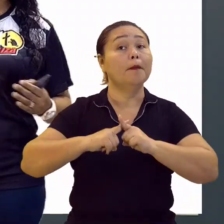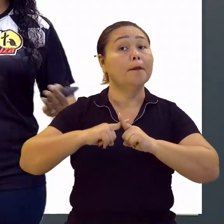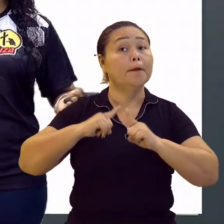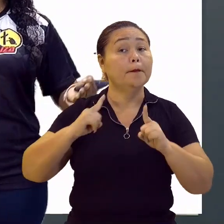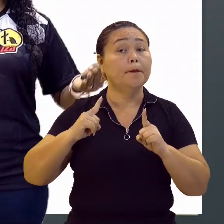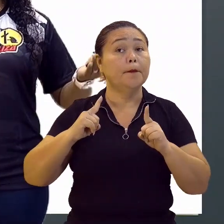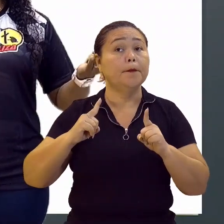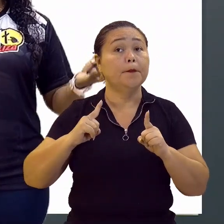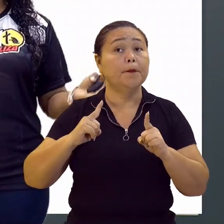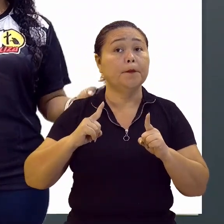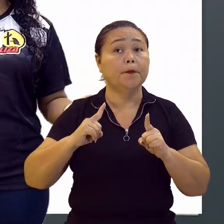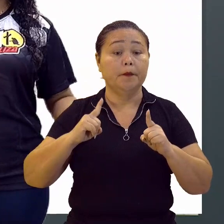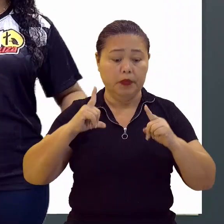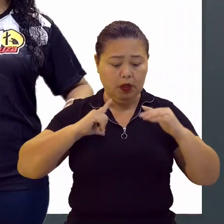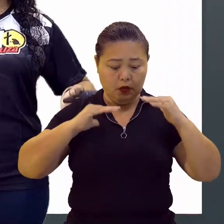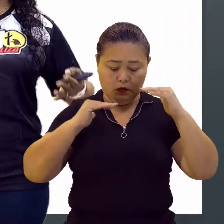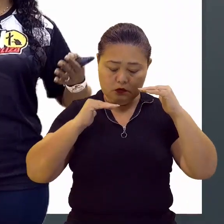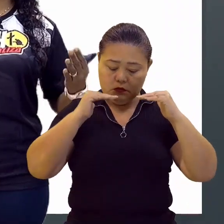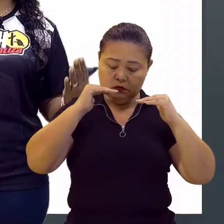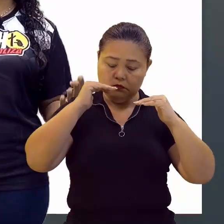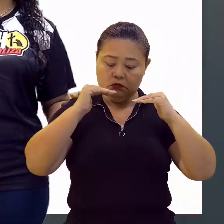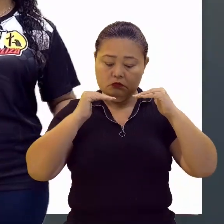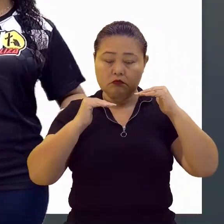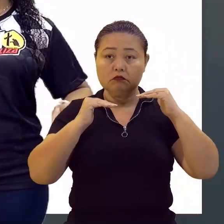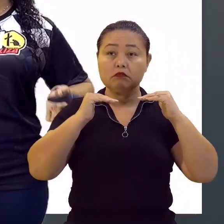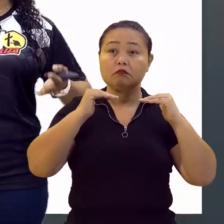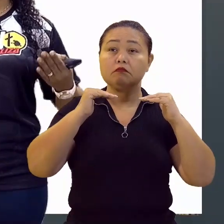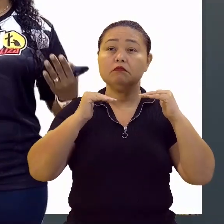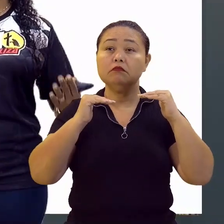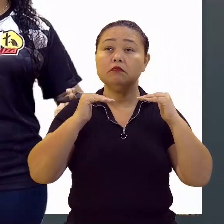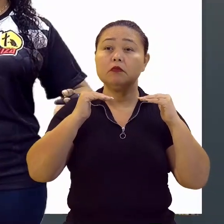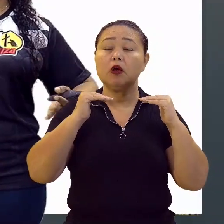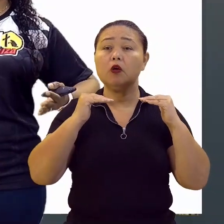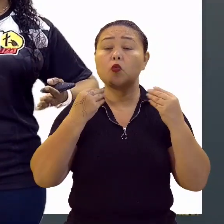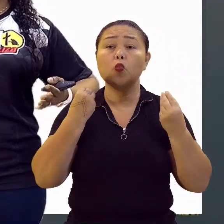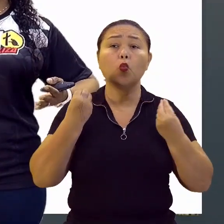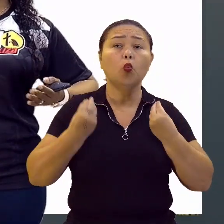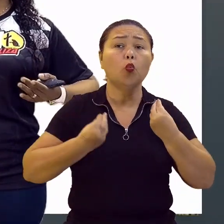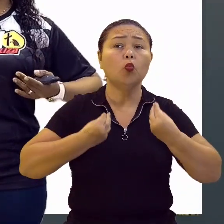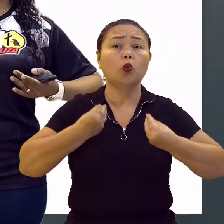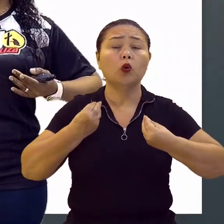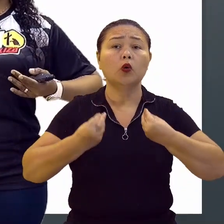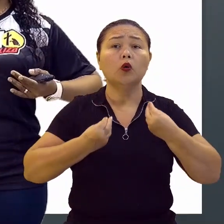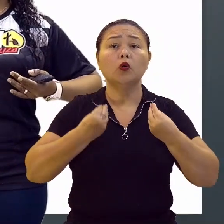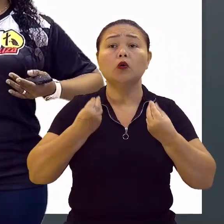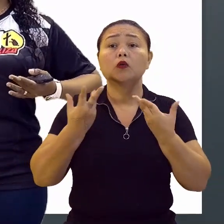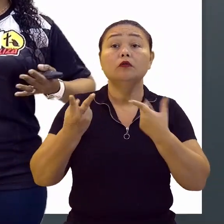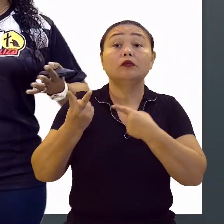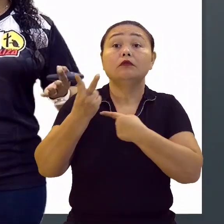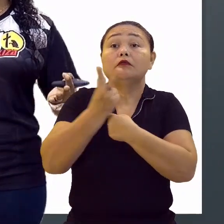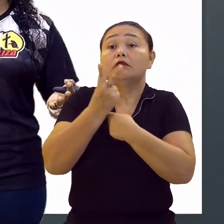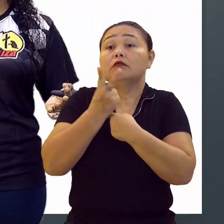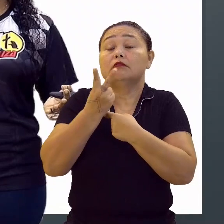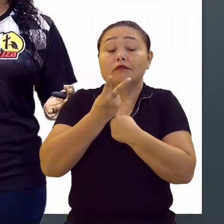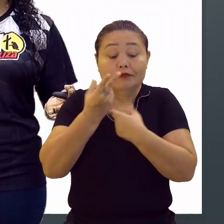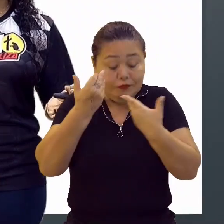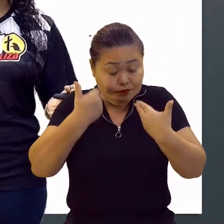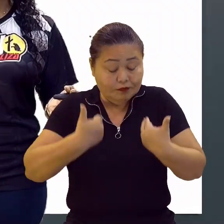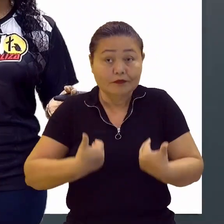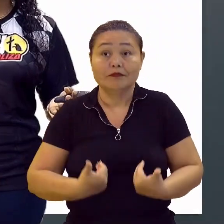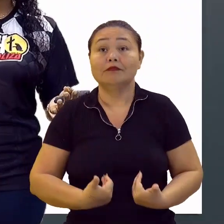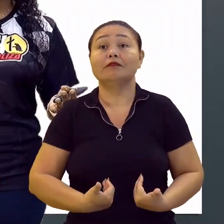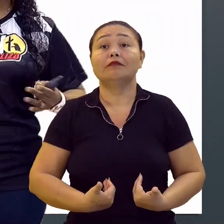ter, né, o equilíbrio é com relação a como que cuidados, né, que atenção que eu tenho que dar para esse